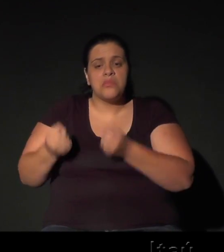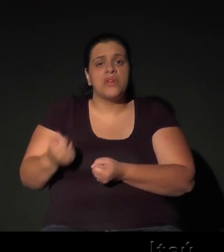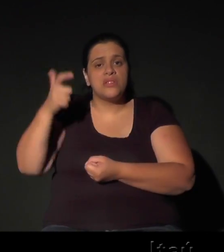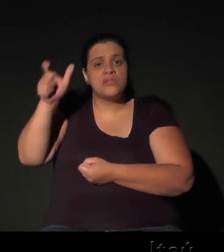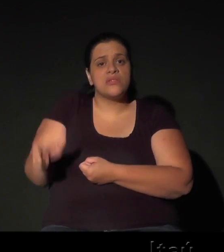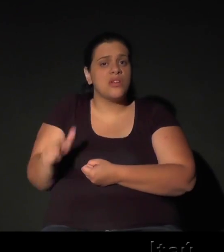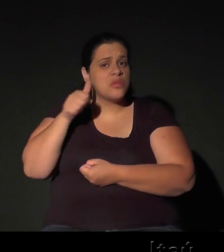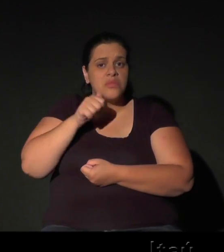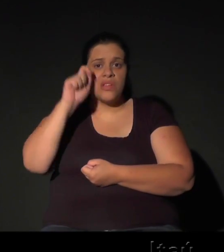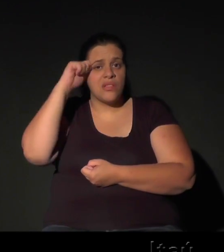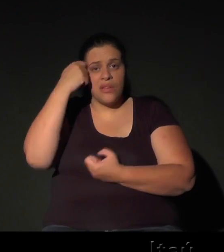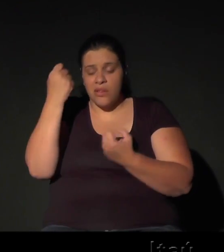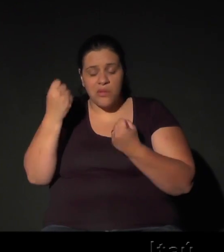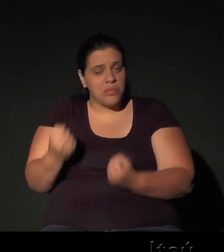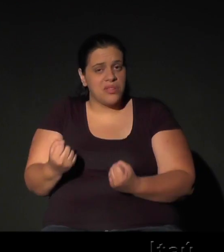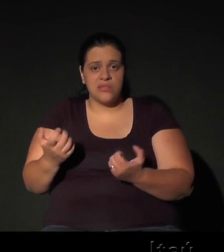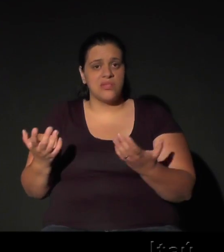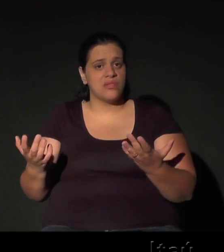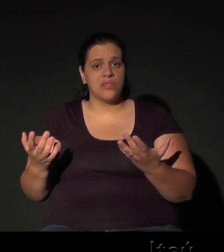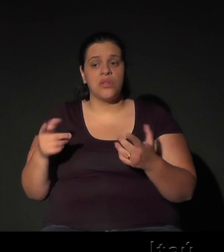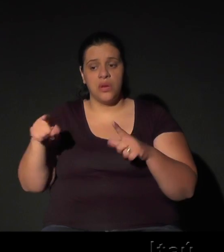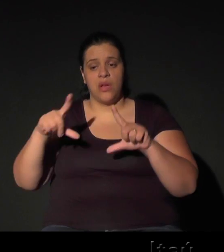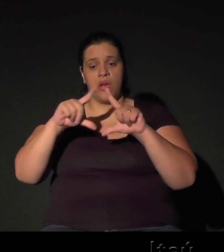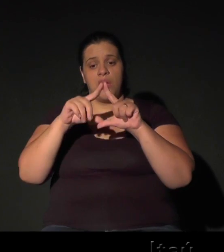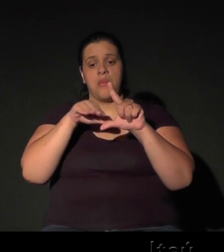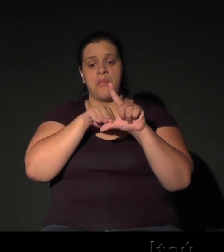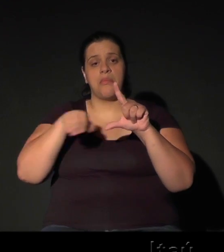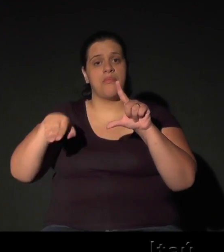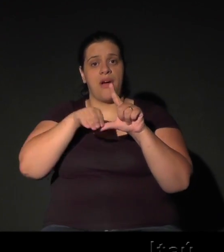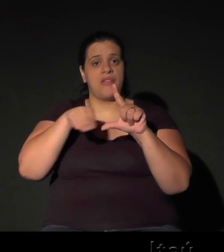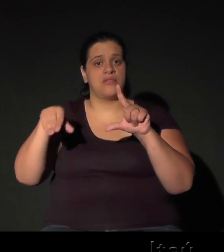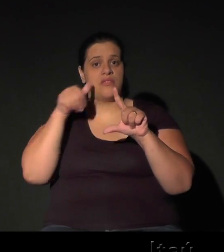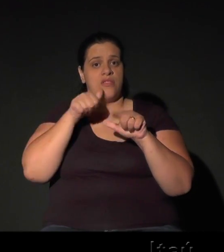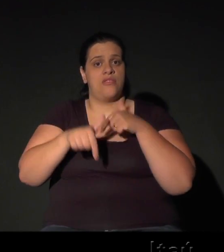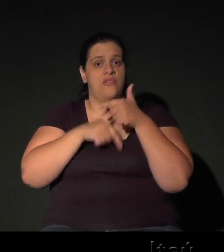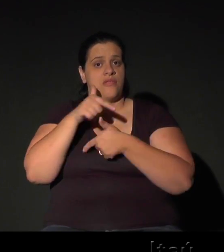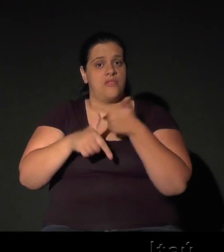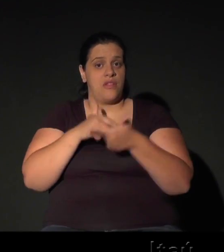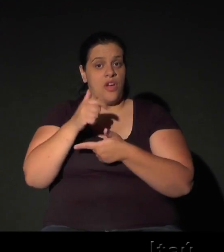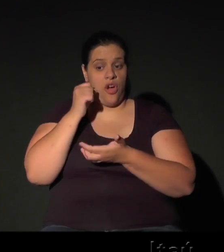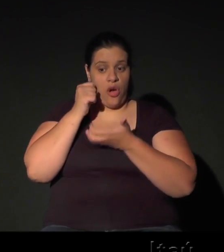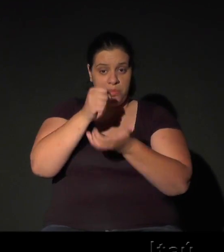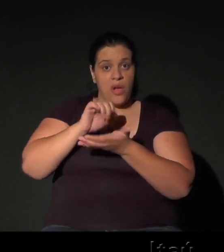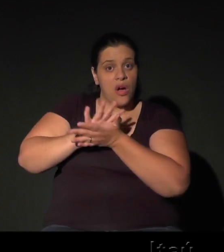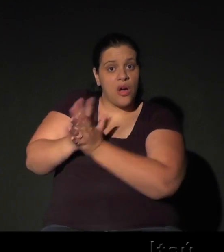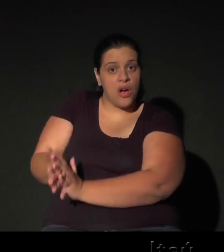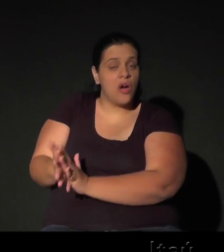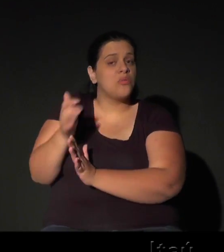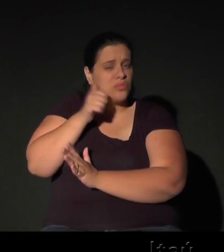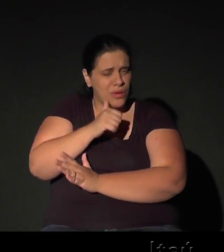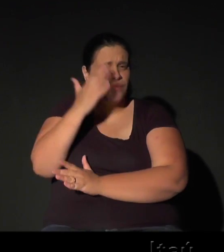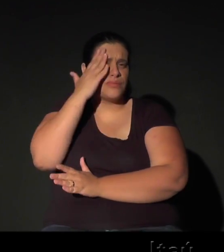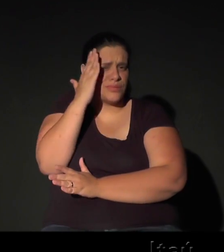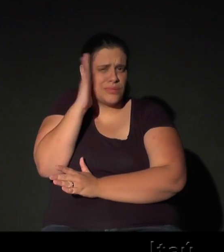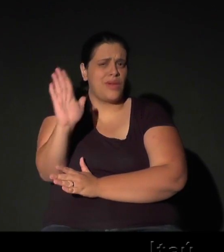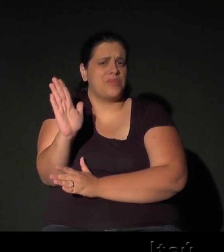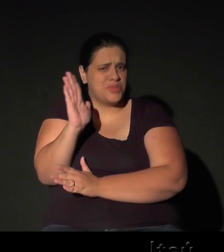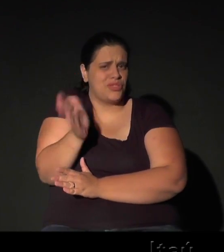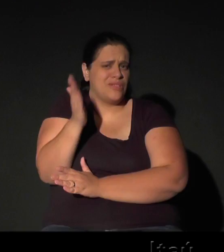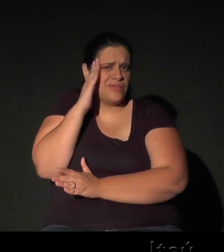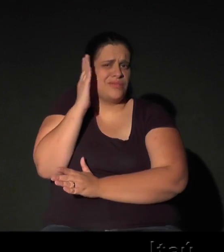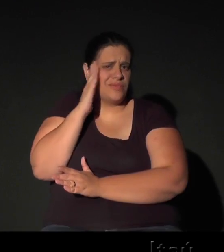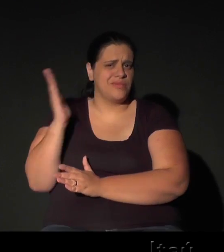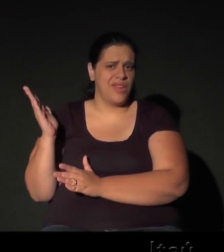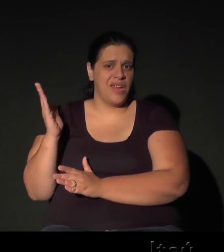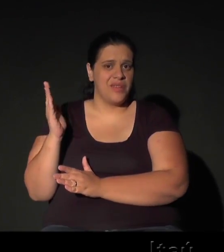peso do capitalismo é a mulher negra tanto que ela é a base da pirâmide o capitalismo nos oprime a gente sabe de tudo isso me vem